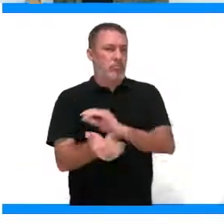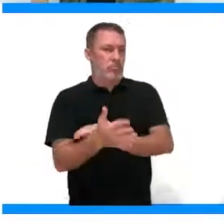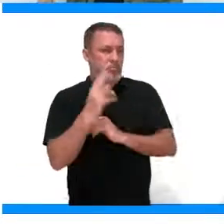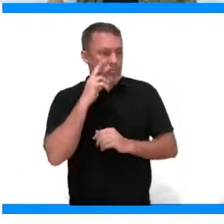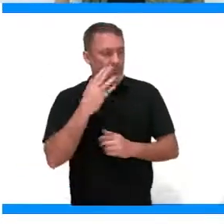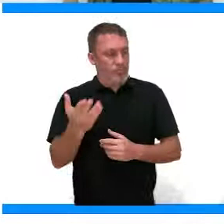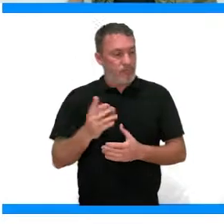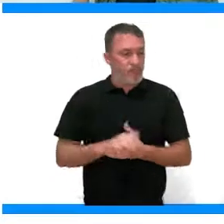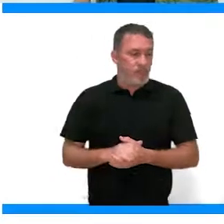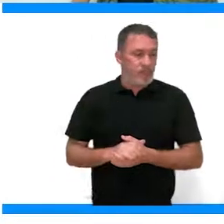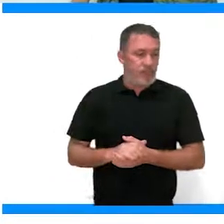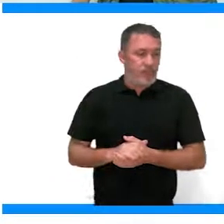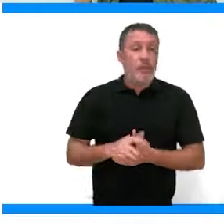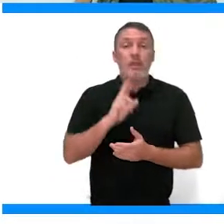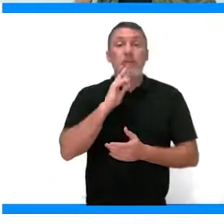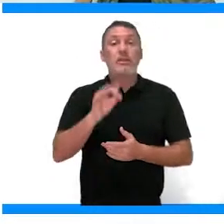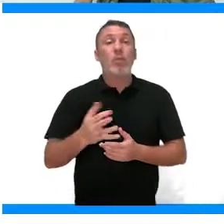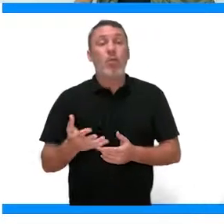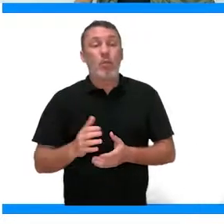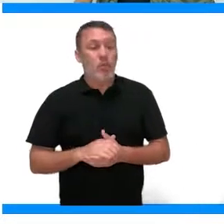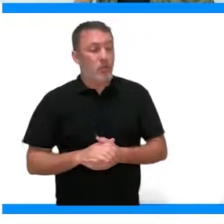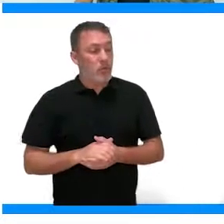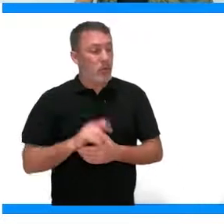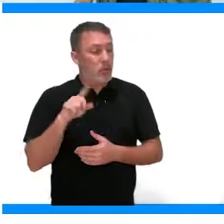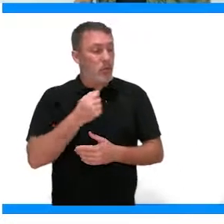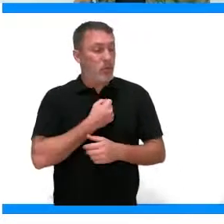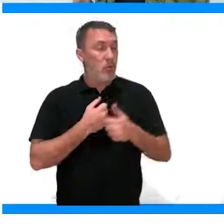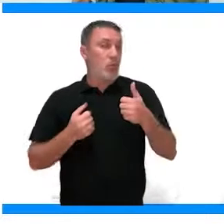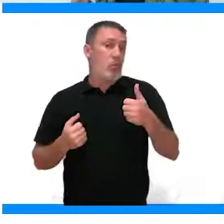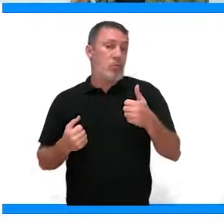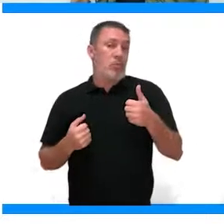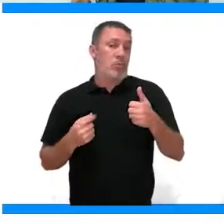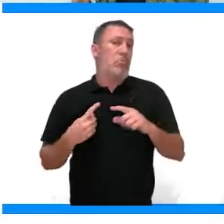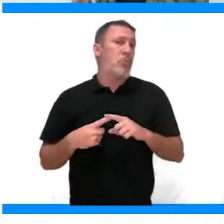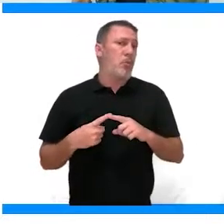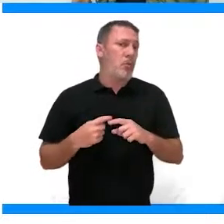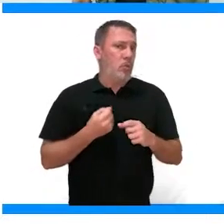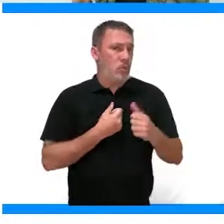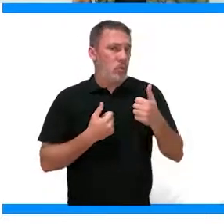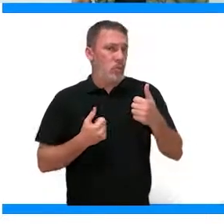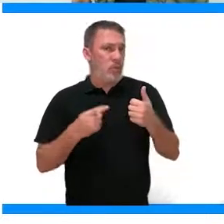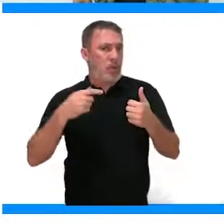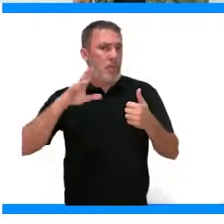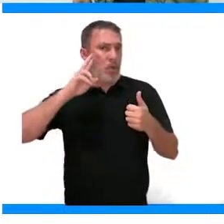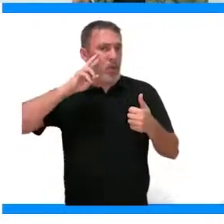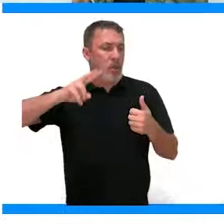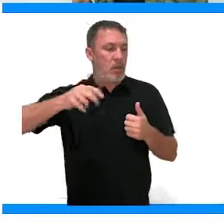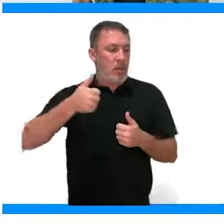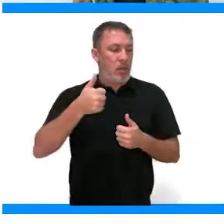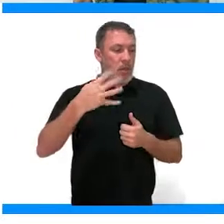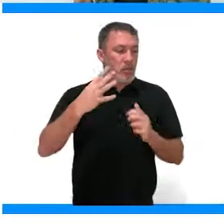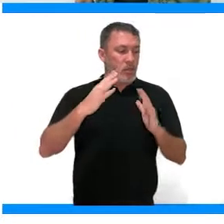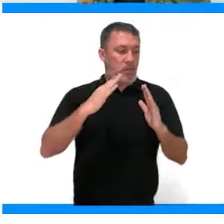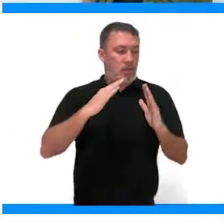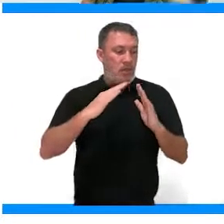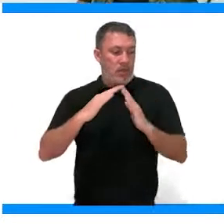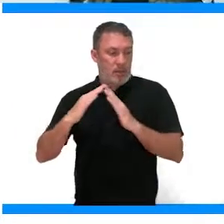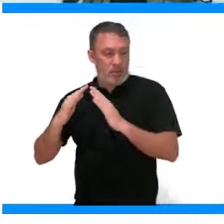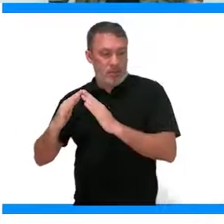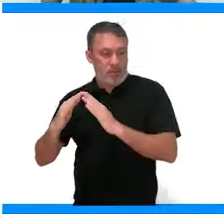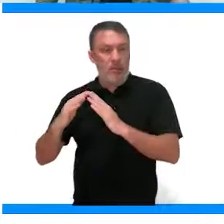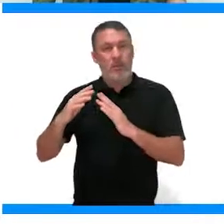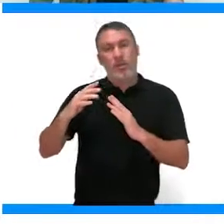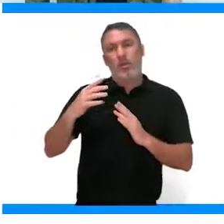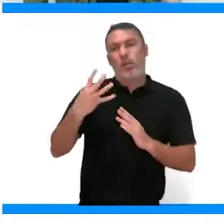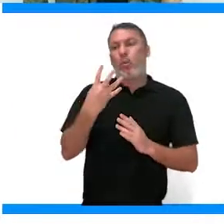nessa. Tá aí. Resposta certa, o bairro 1 é o bairro que está com a situação mais crítica. É